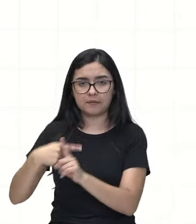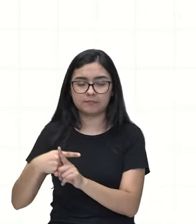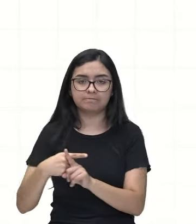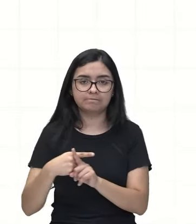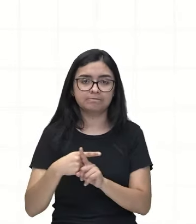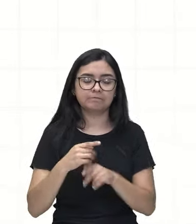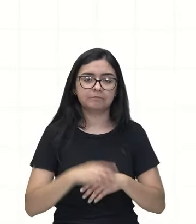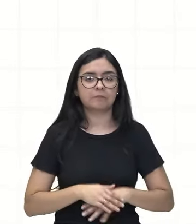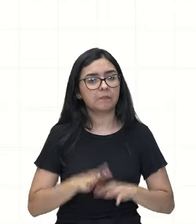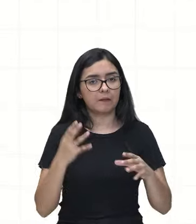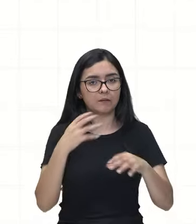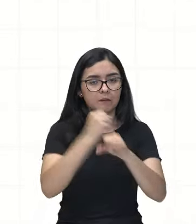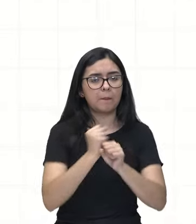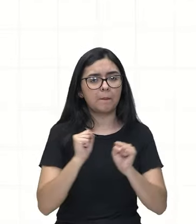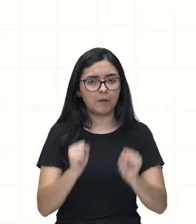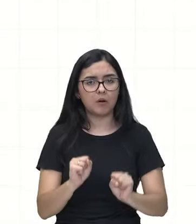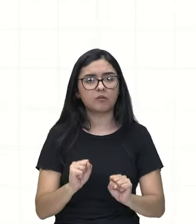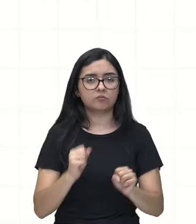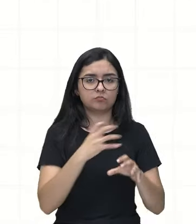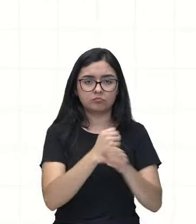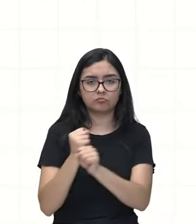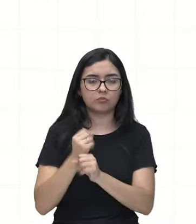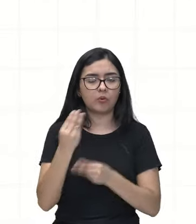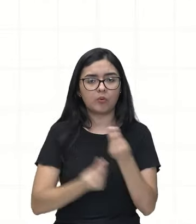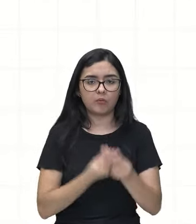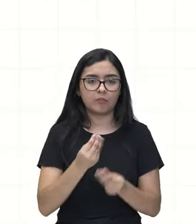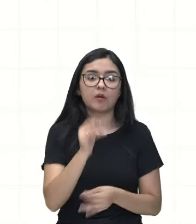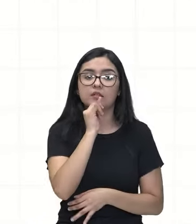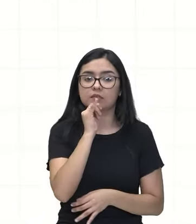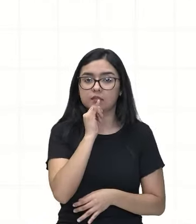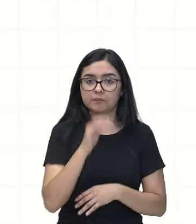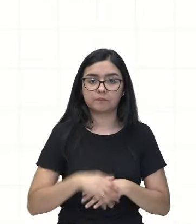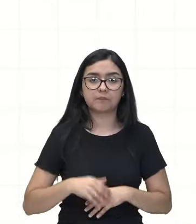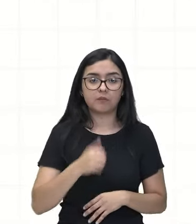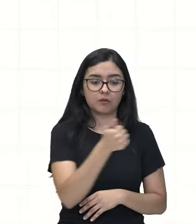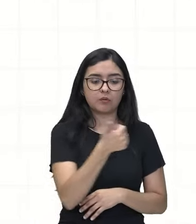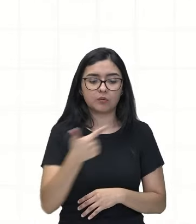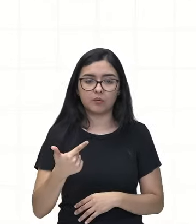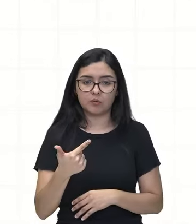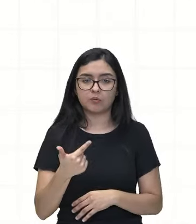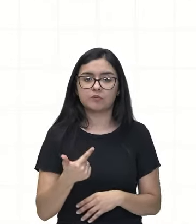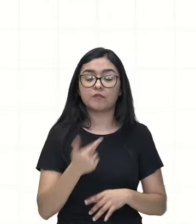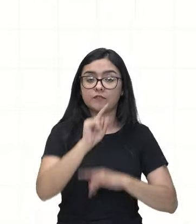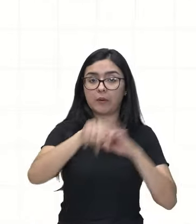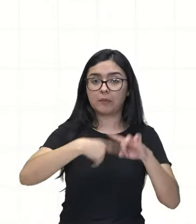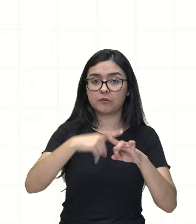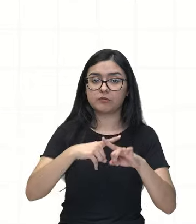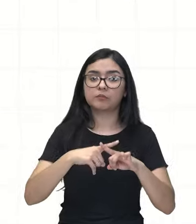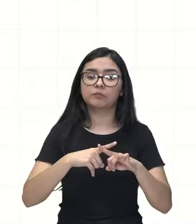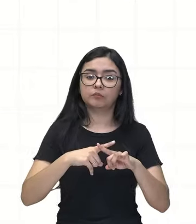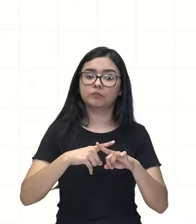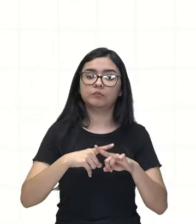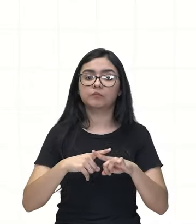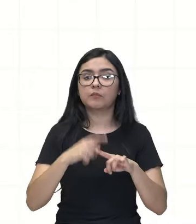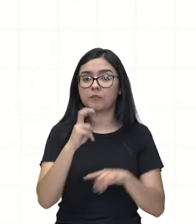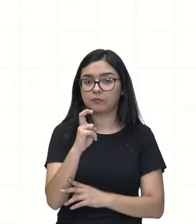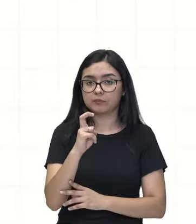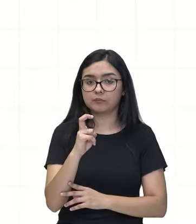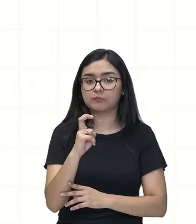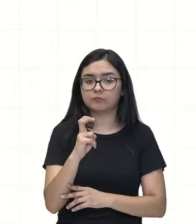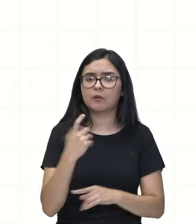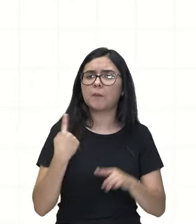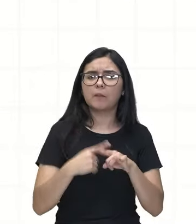iguais. Então você pode resolver da seguinte maneira: você pega 12 e multiplica por 5. Por